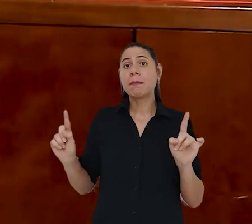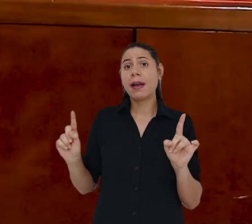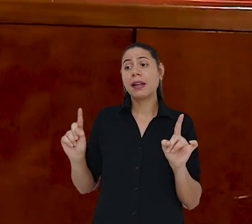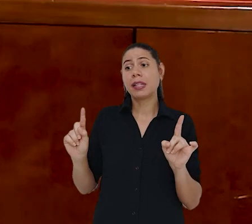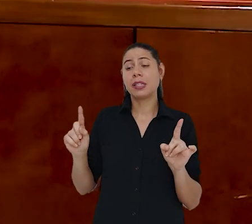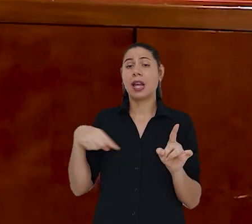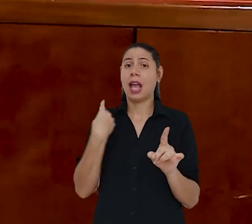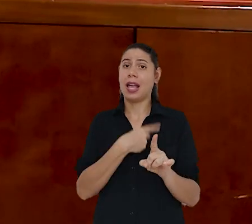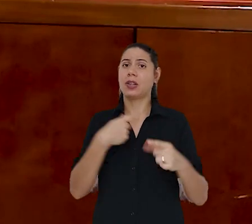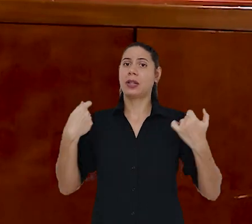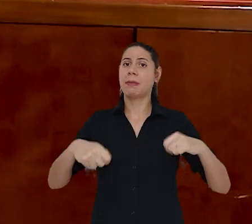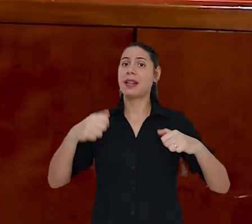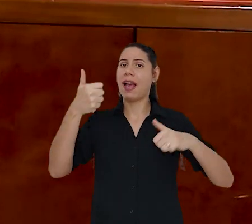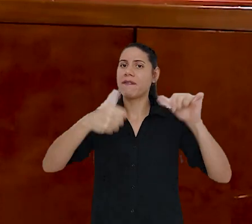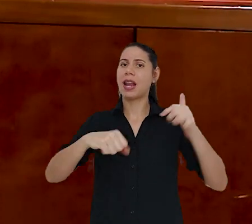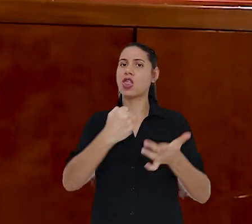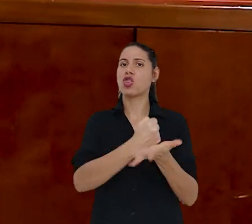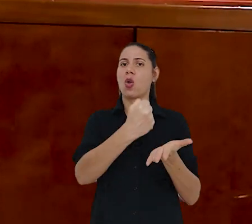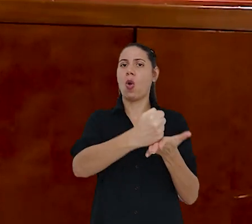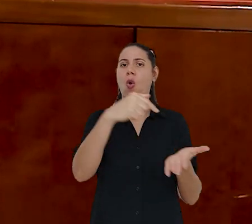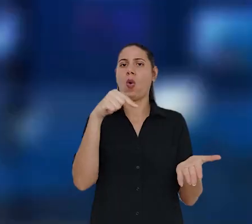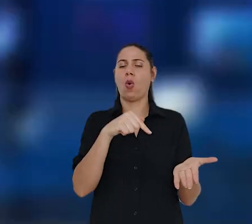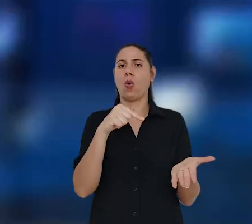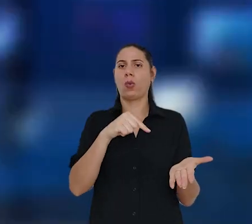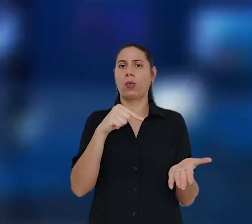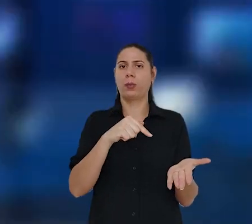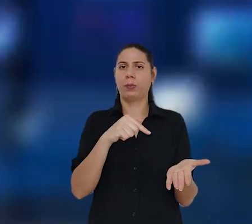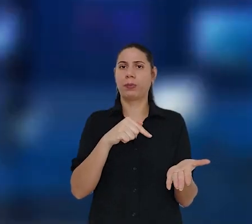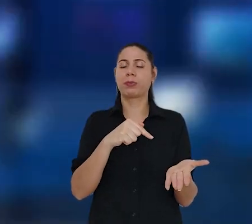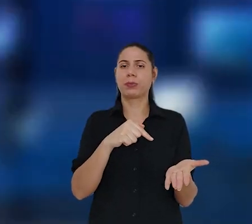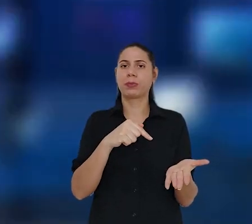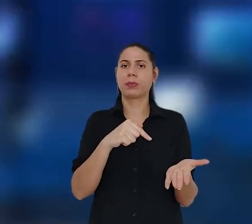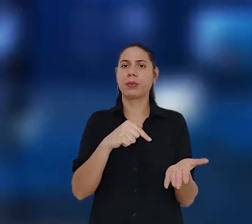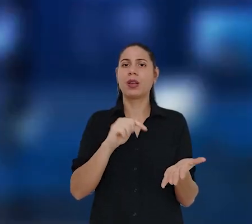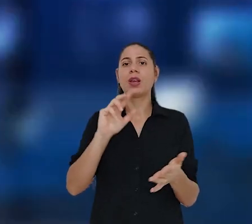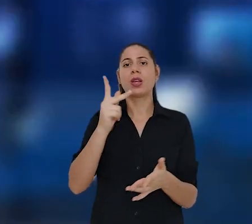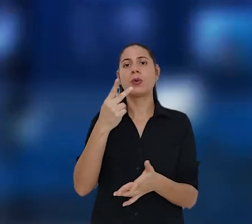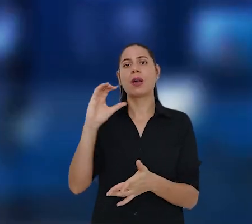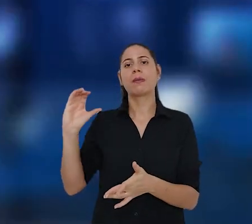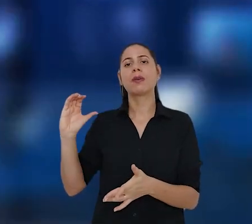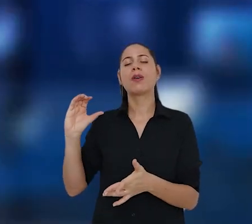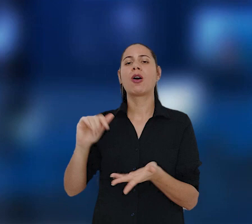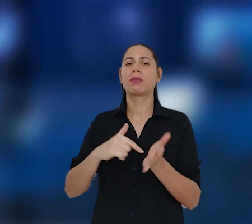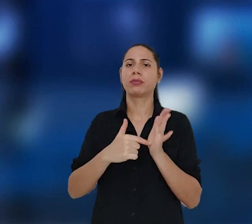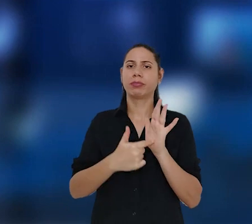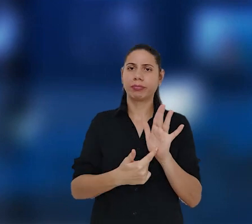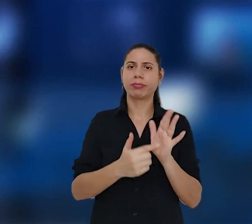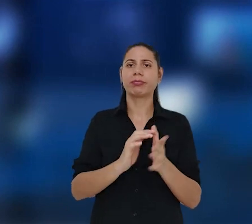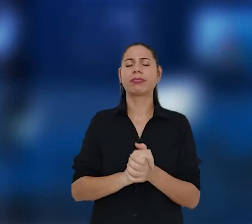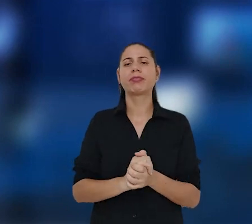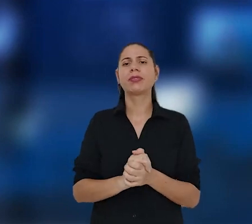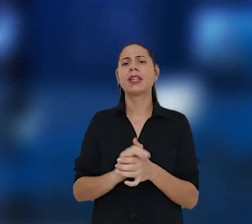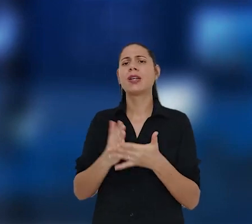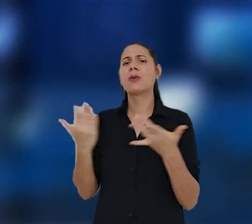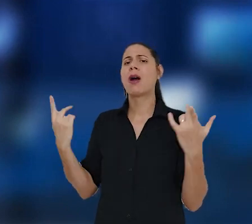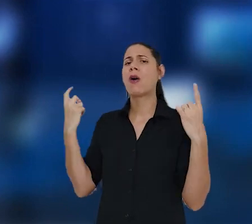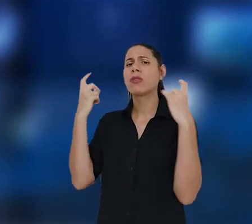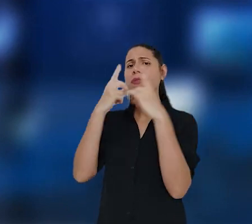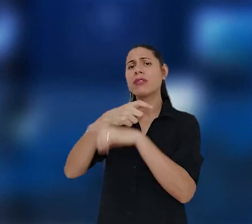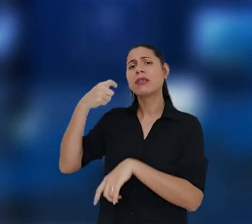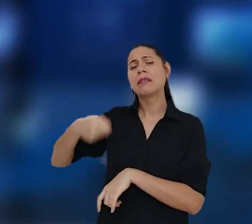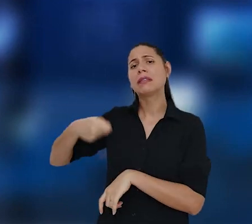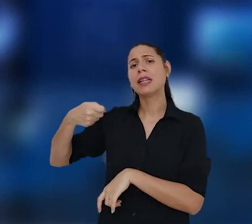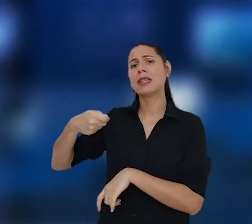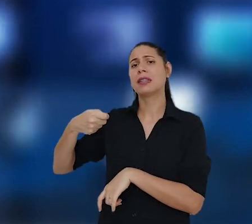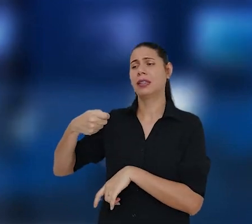gente tem que analisar a documentação toda, e o habeas corpus estava instruído. E quais são as dificuldades para decidir